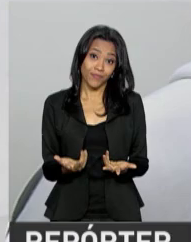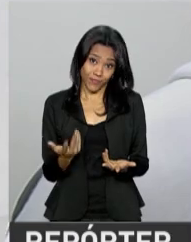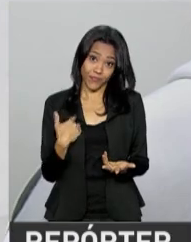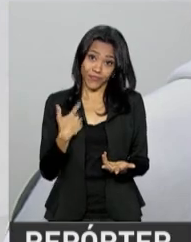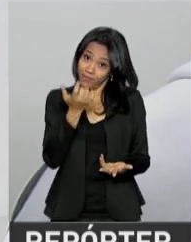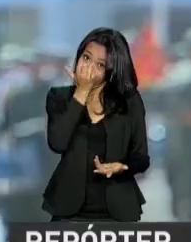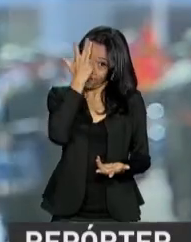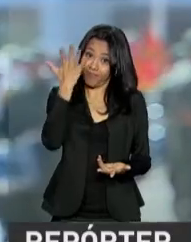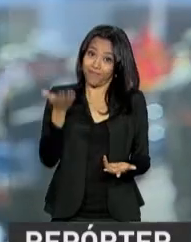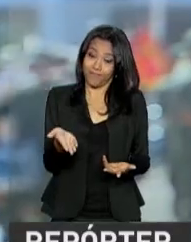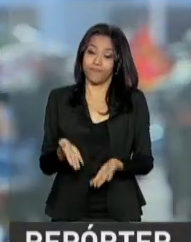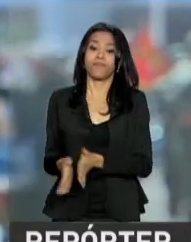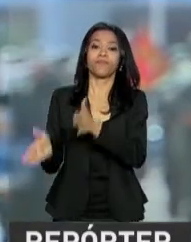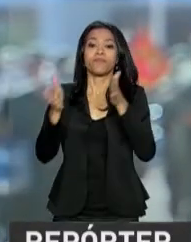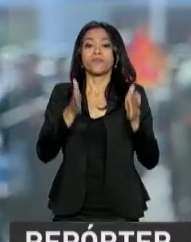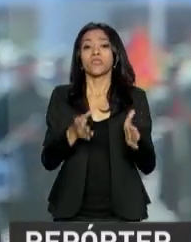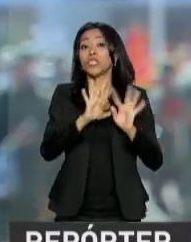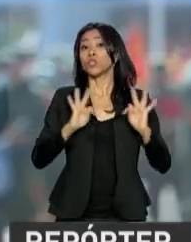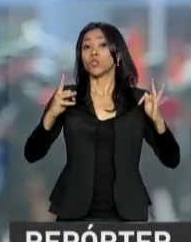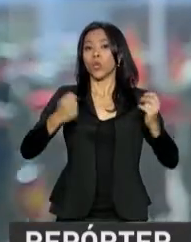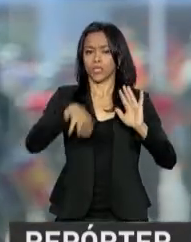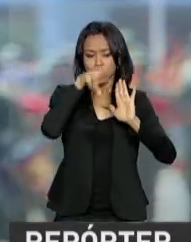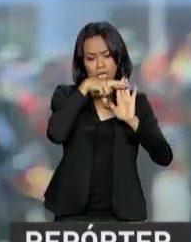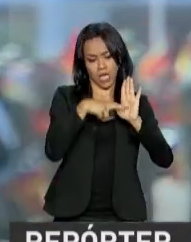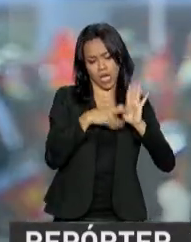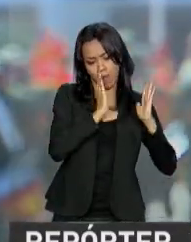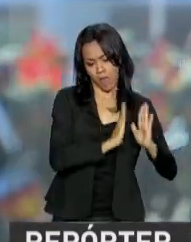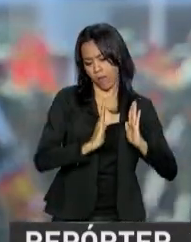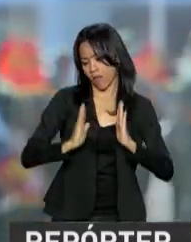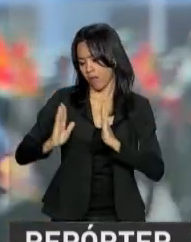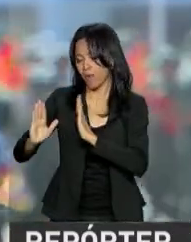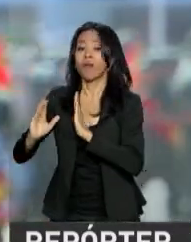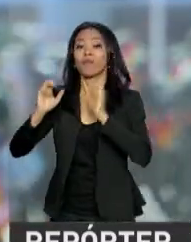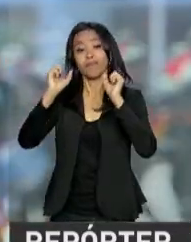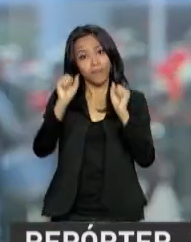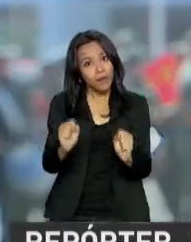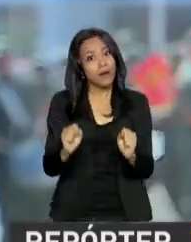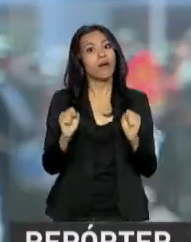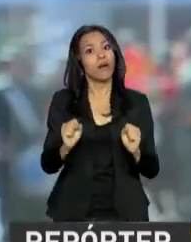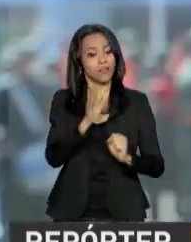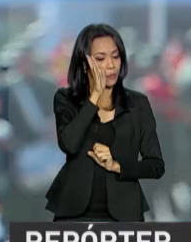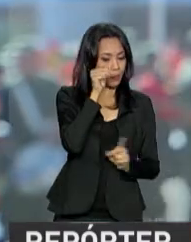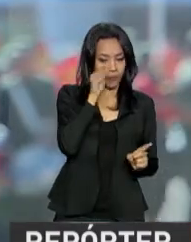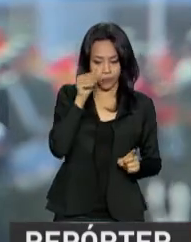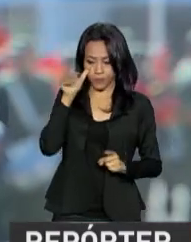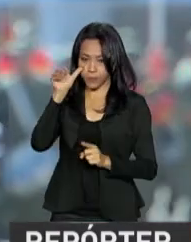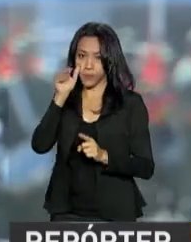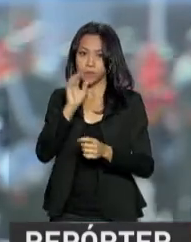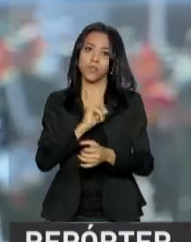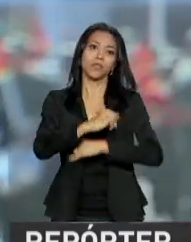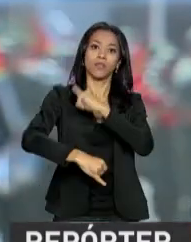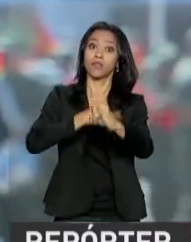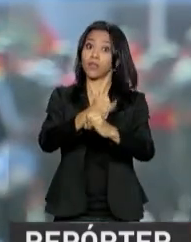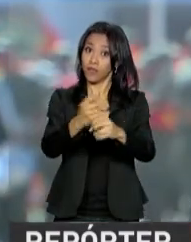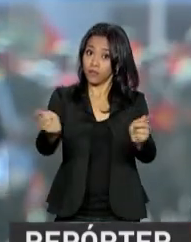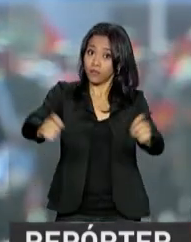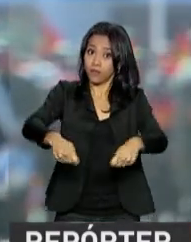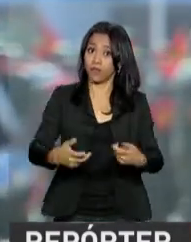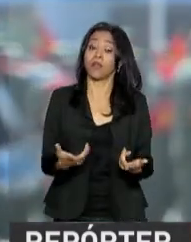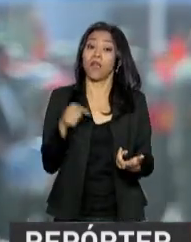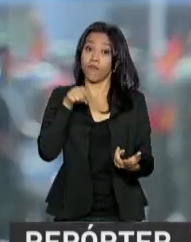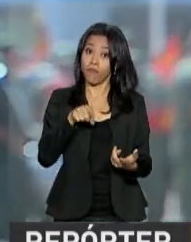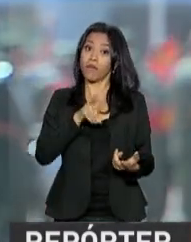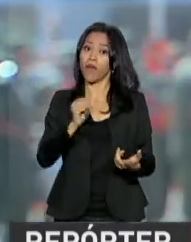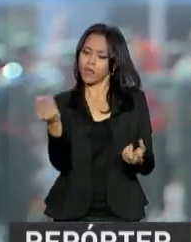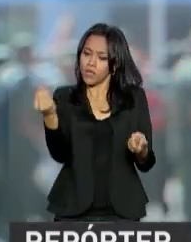prático todas as fases do recrutamento agora podem ser acompanhadas virtualmente o sistema será